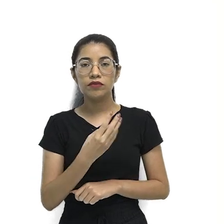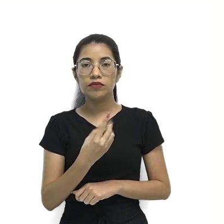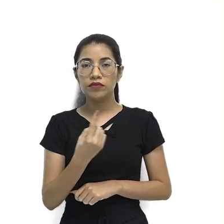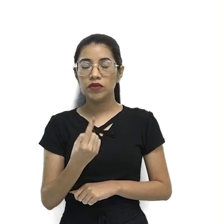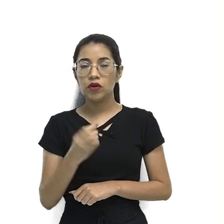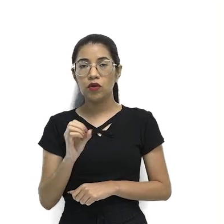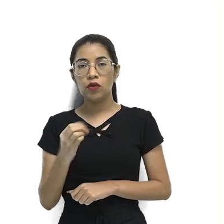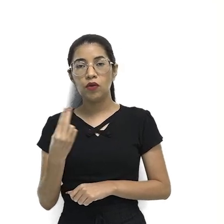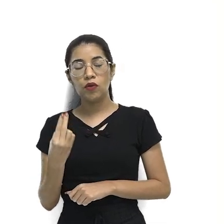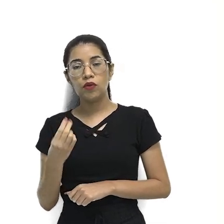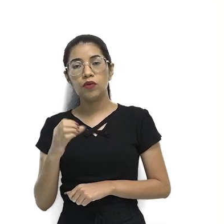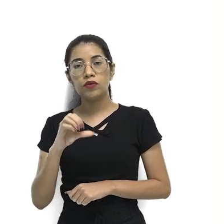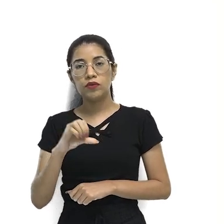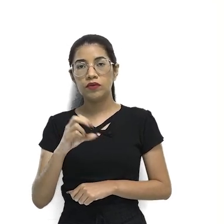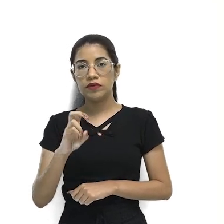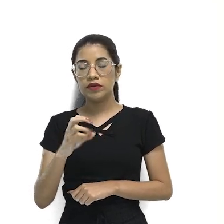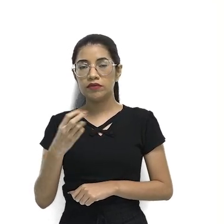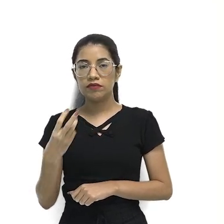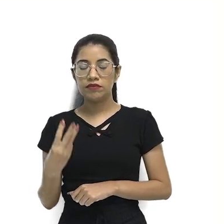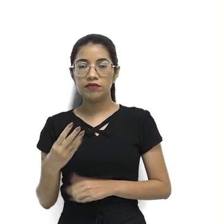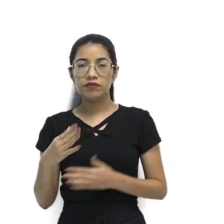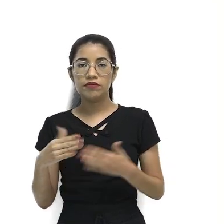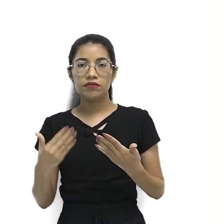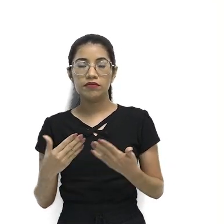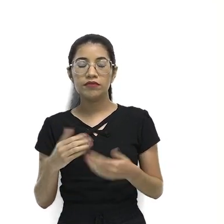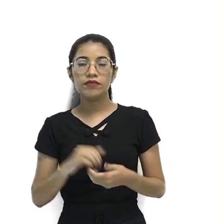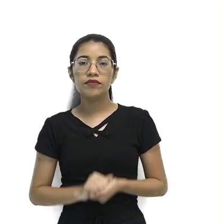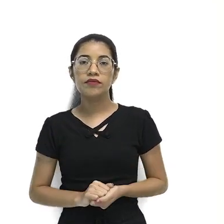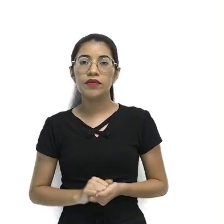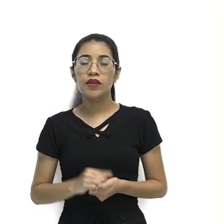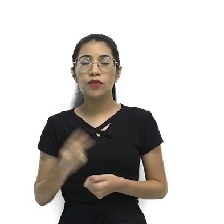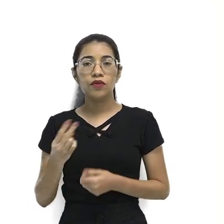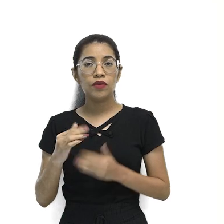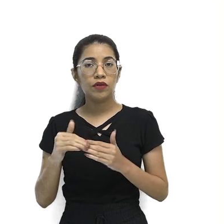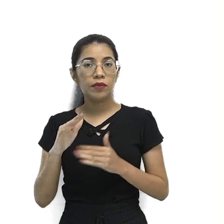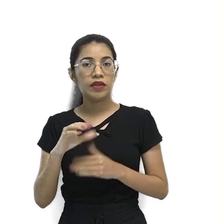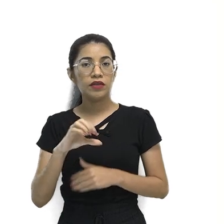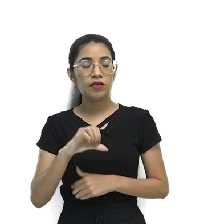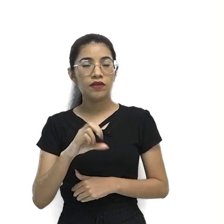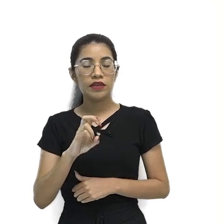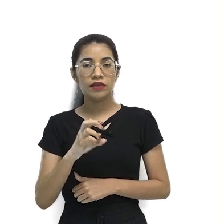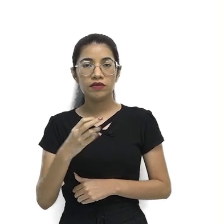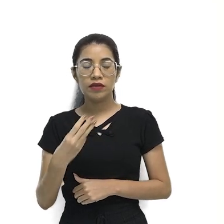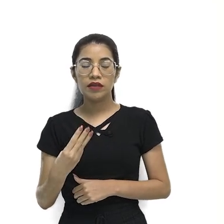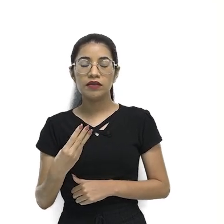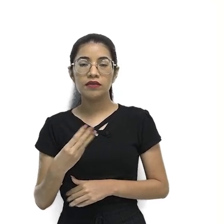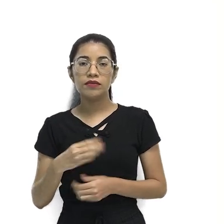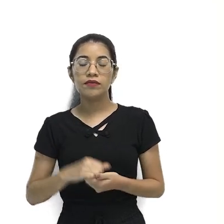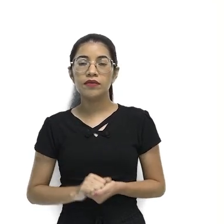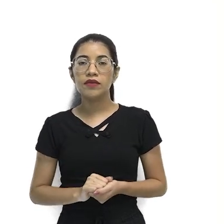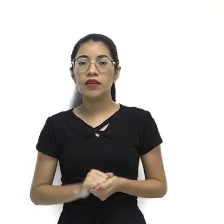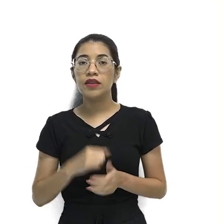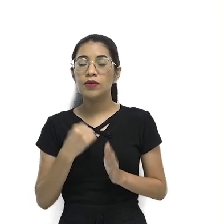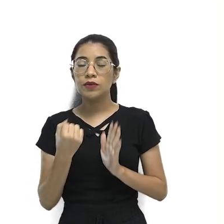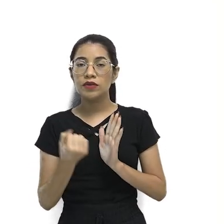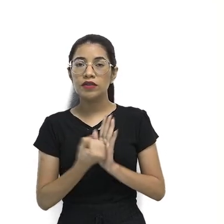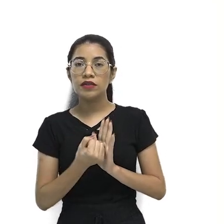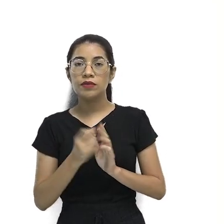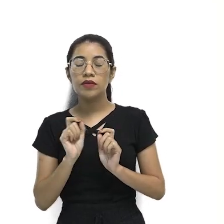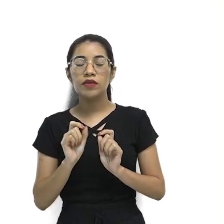841 ou é o 953? É o 953, né? E o sinal de 953 é um